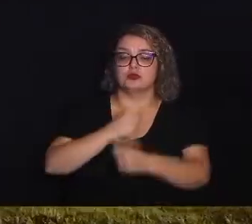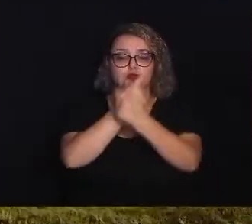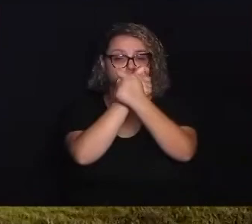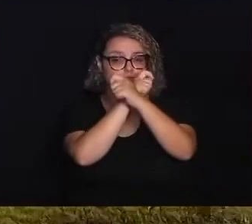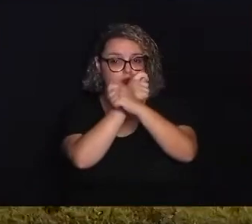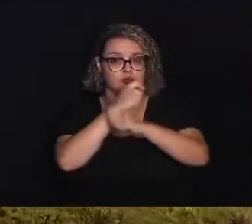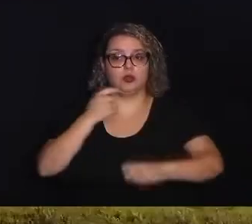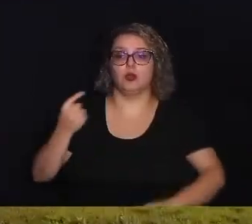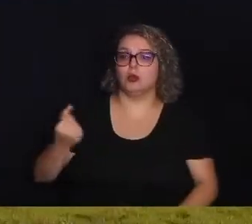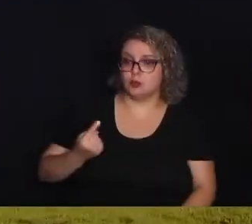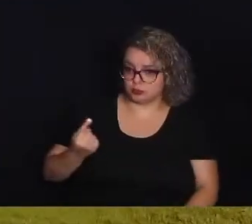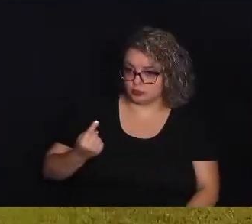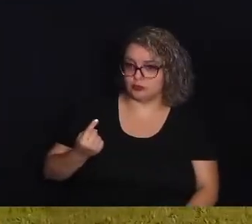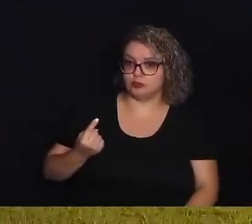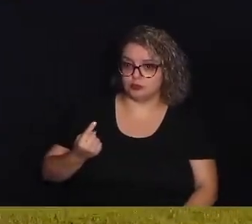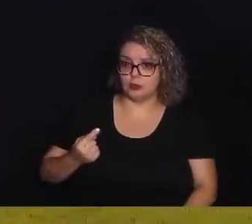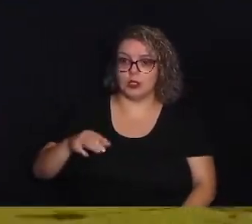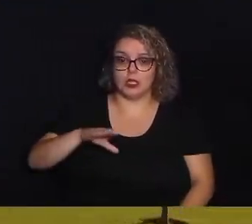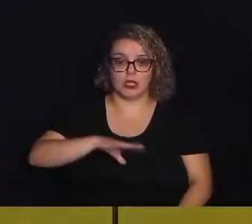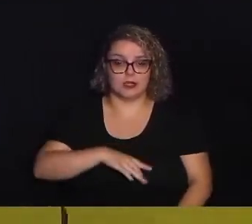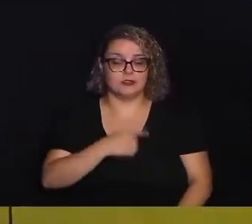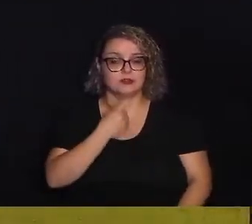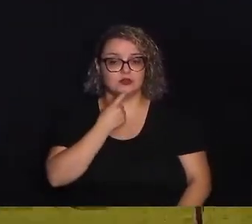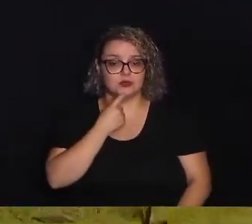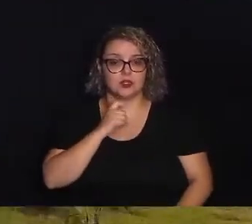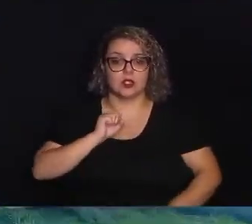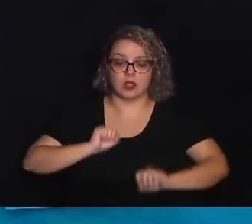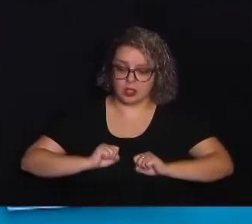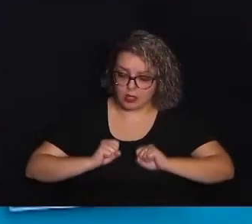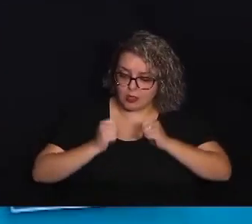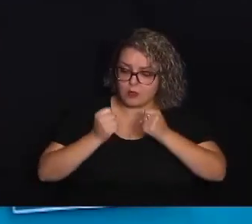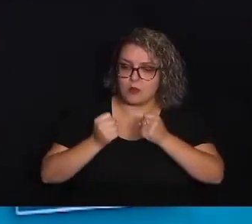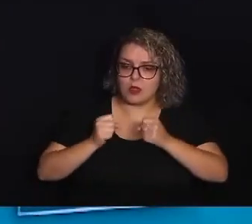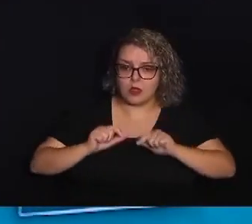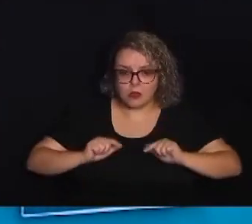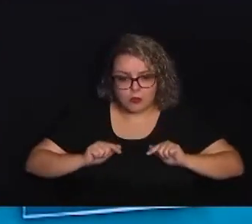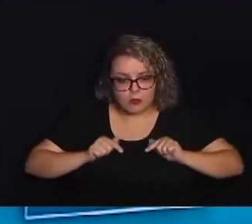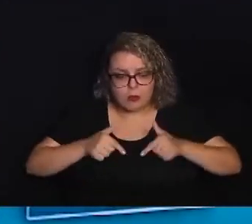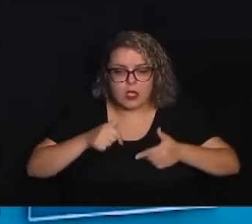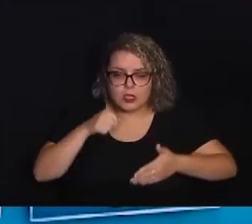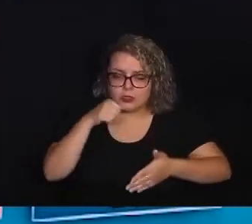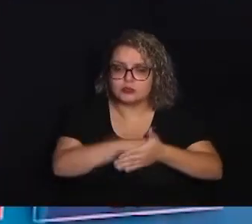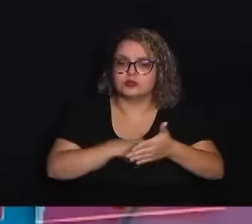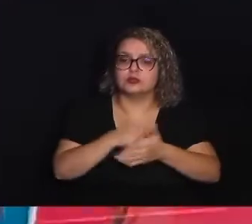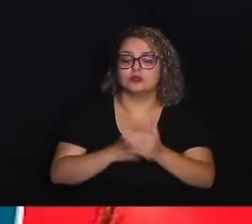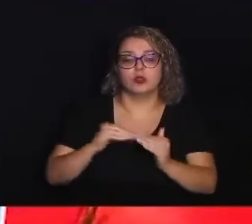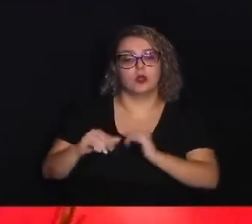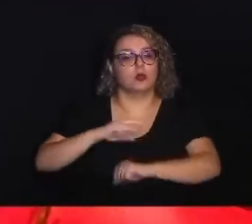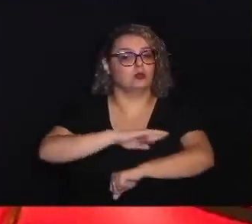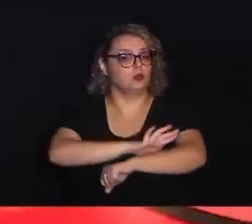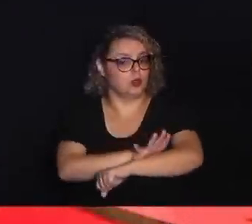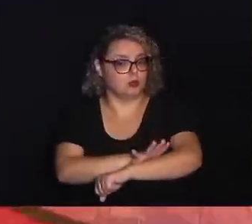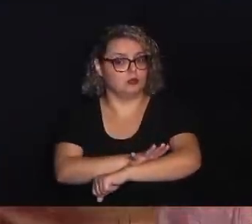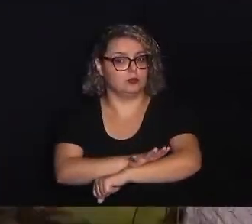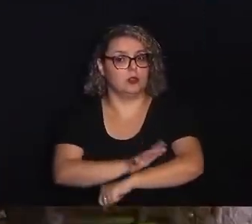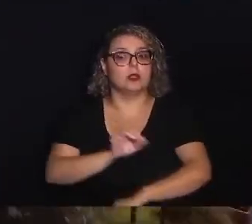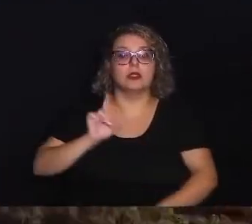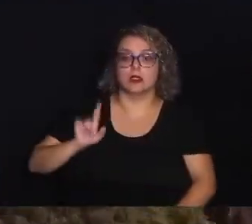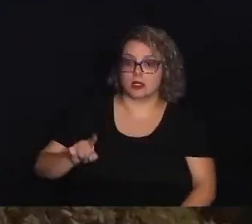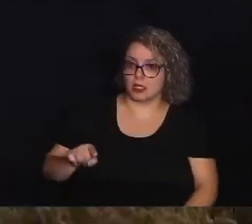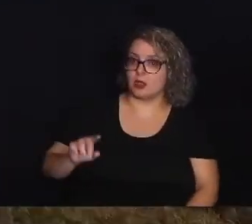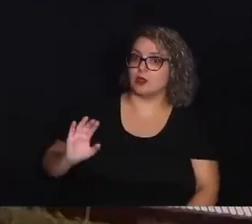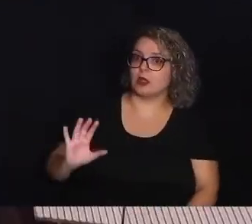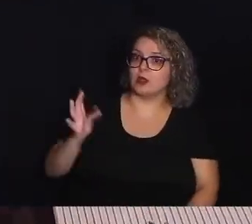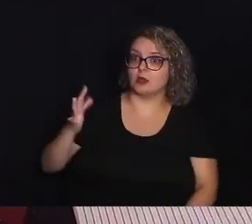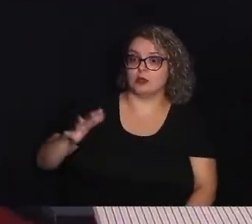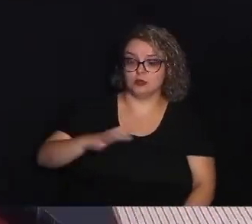PUC a pontifícia Universidade Católica de Campinas que reforça a luta contra o racismo que foi